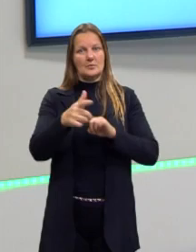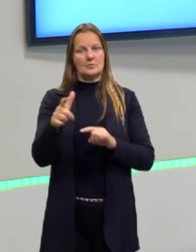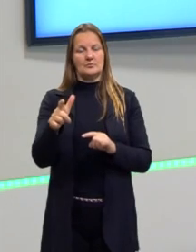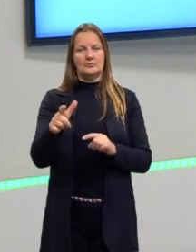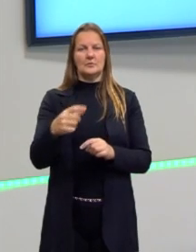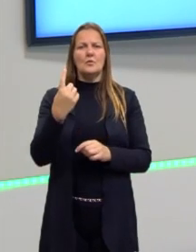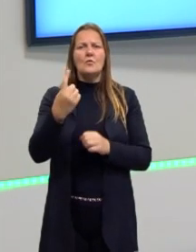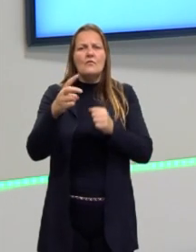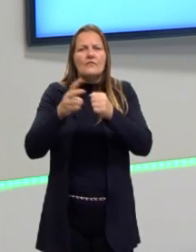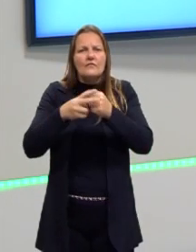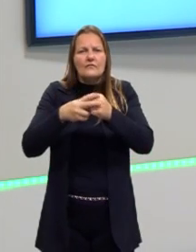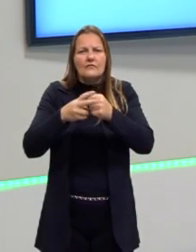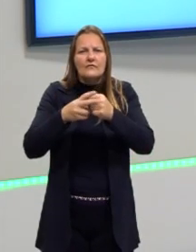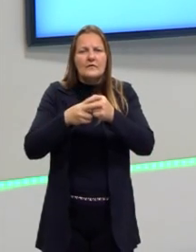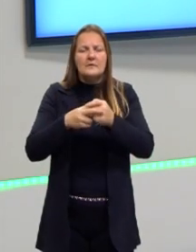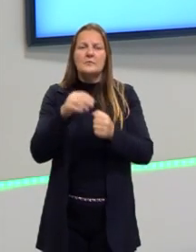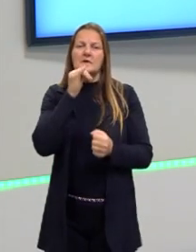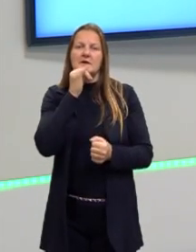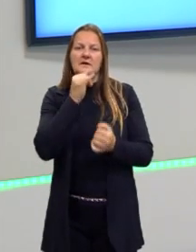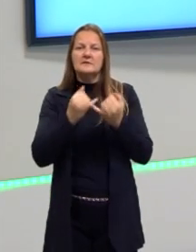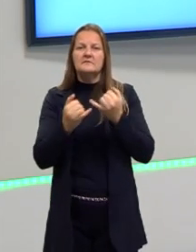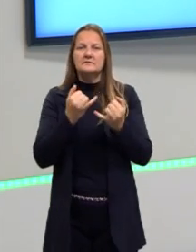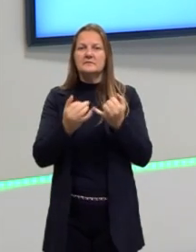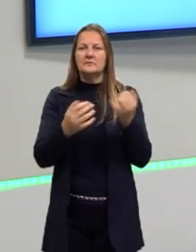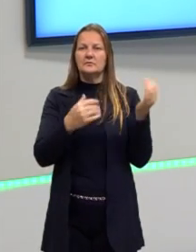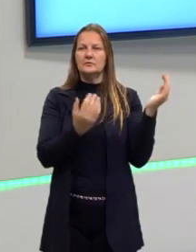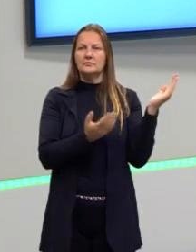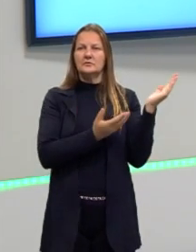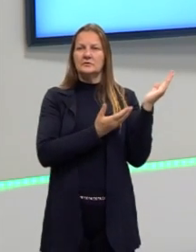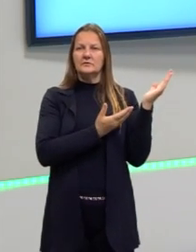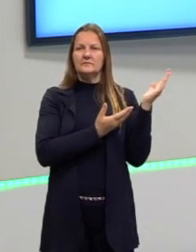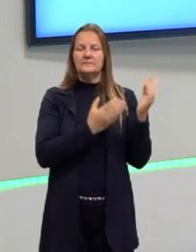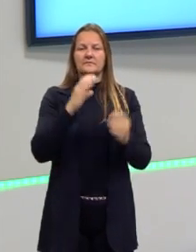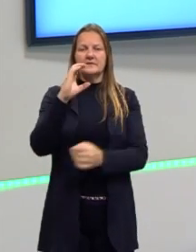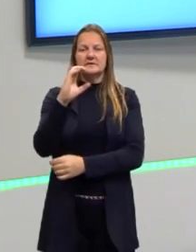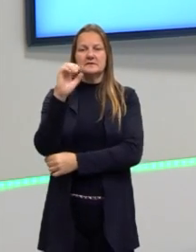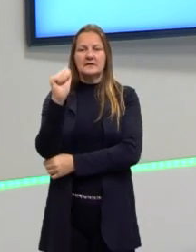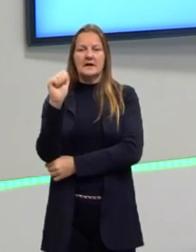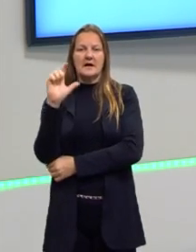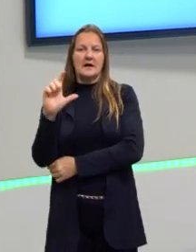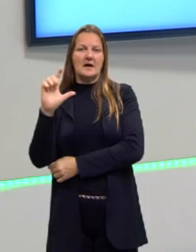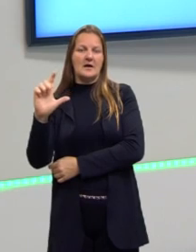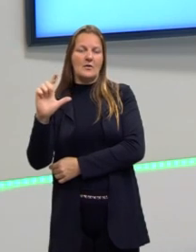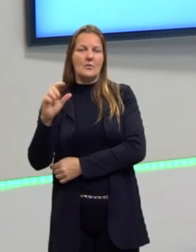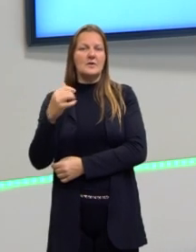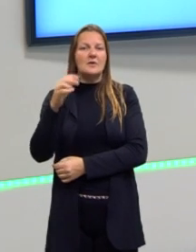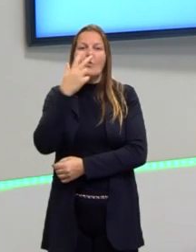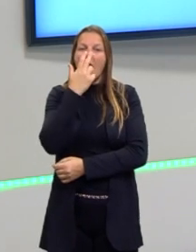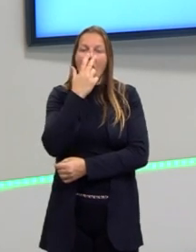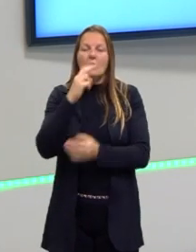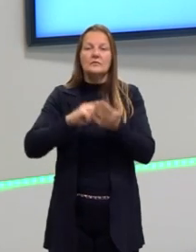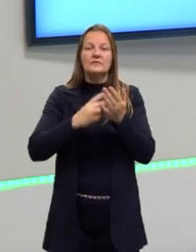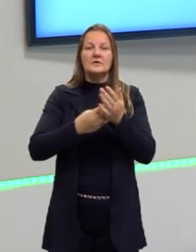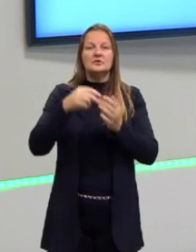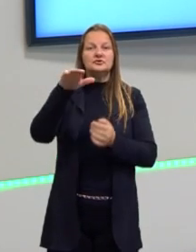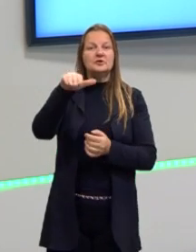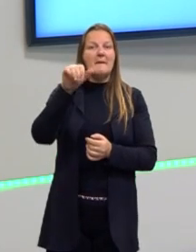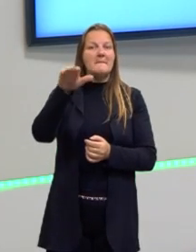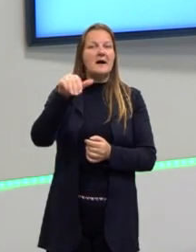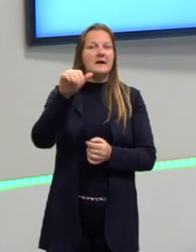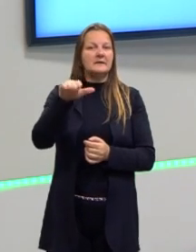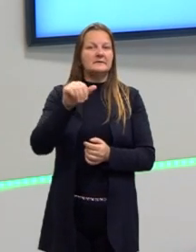um verbo por exemplo Call né o c a l l o chamar né que a gente conhece pelo verbo chamar